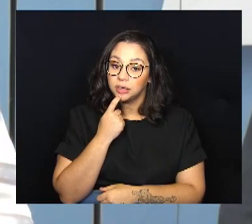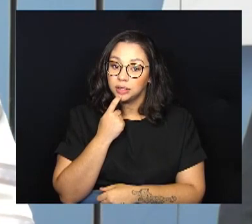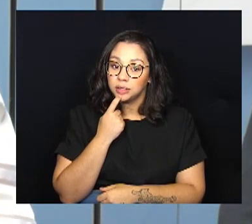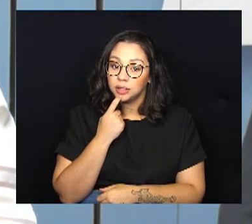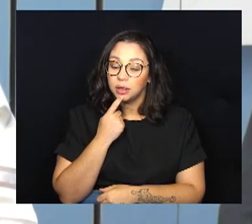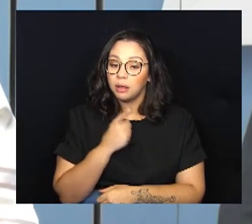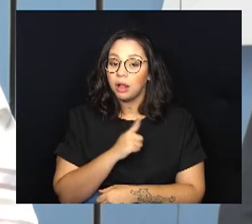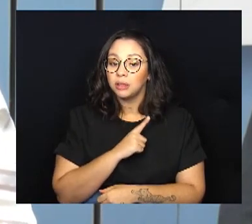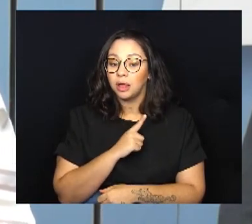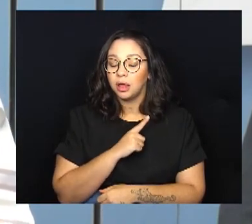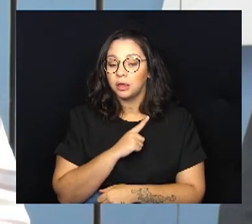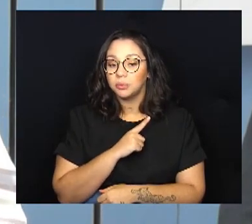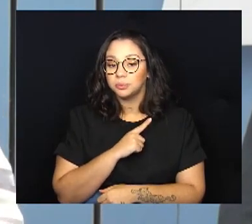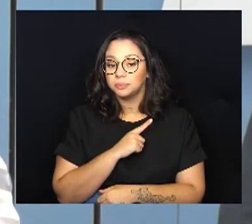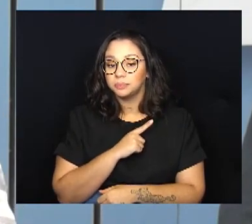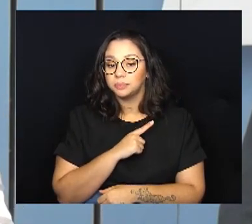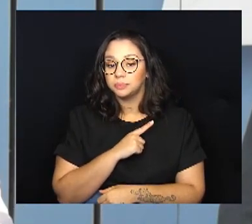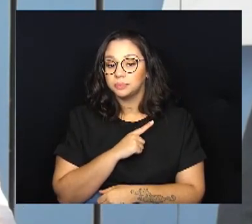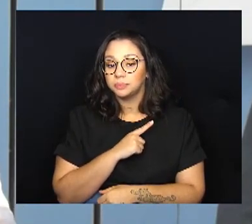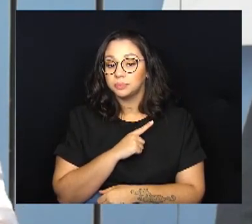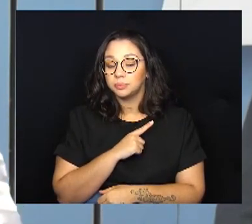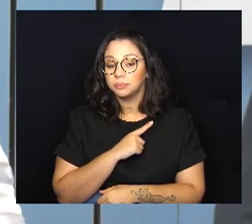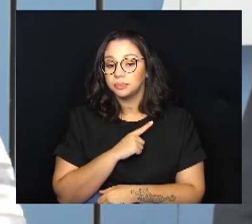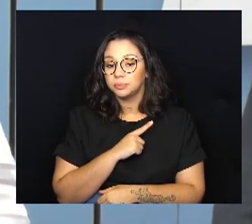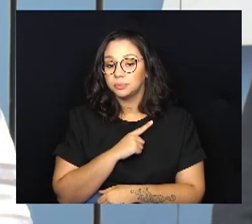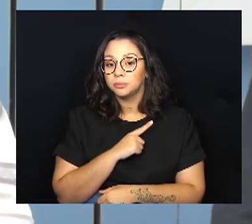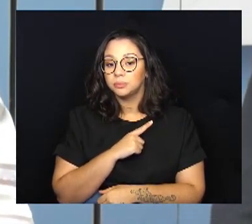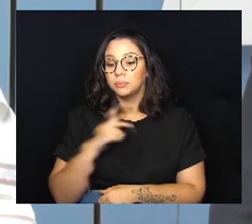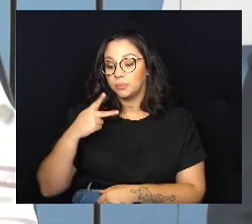essas pessoas em situação de rua,